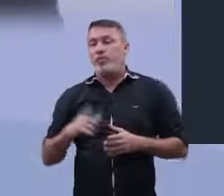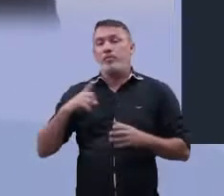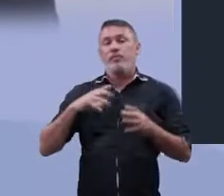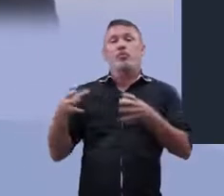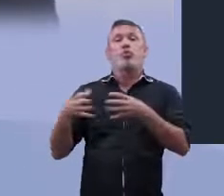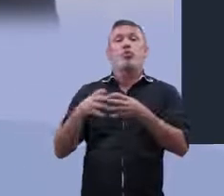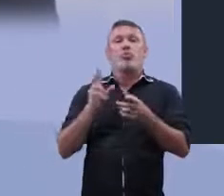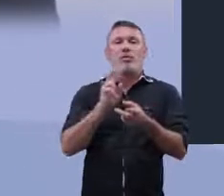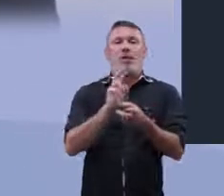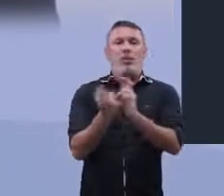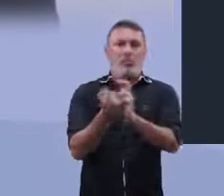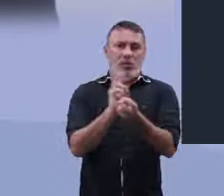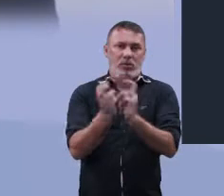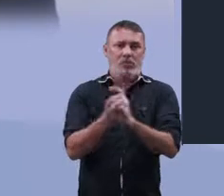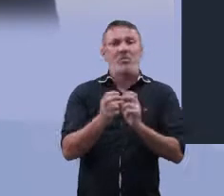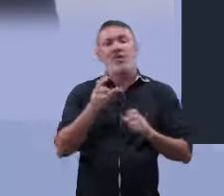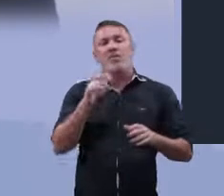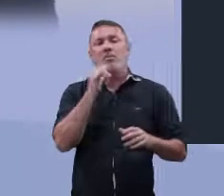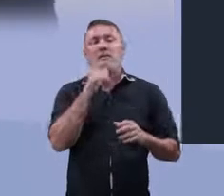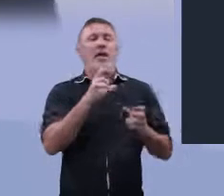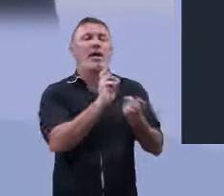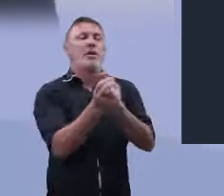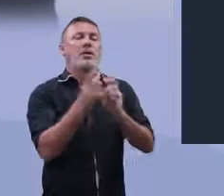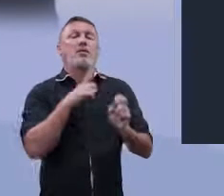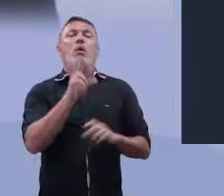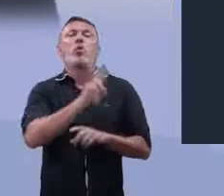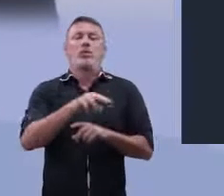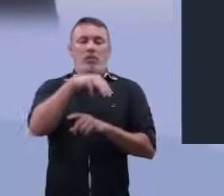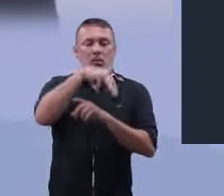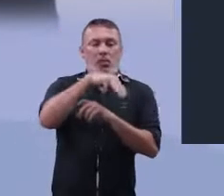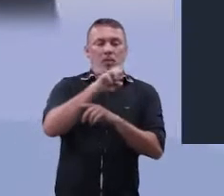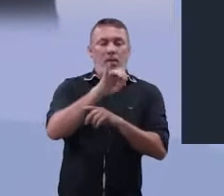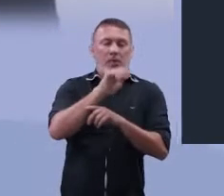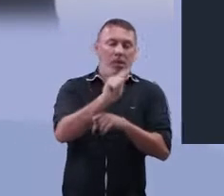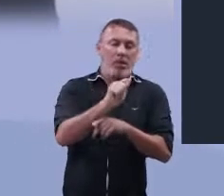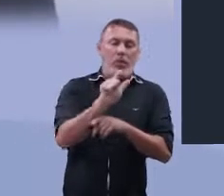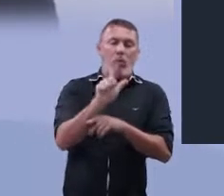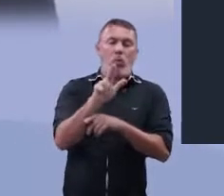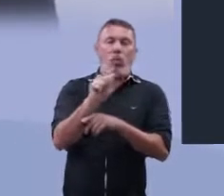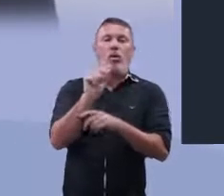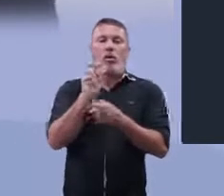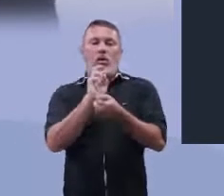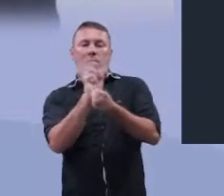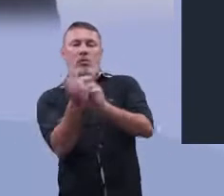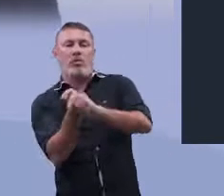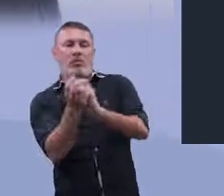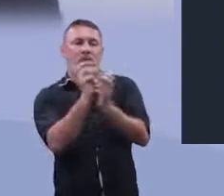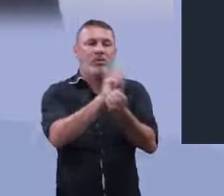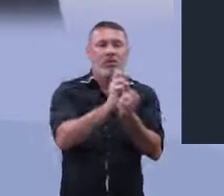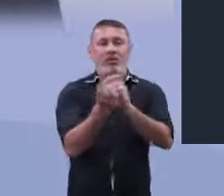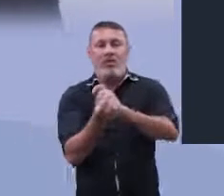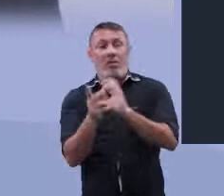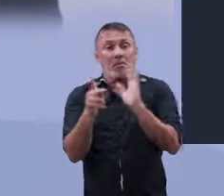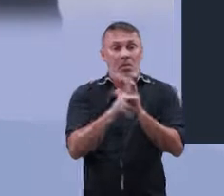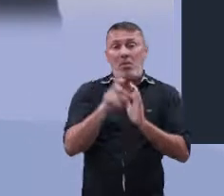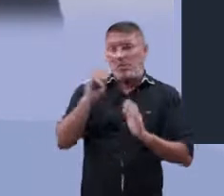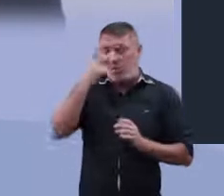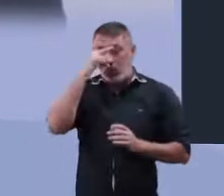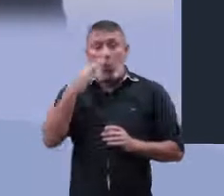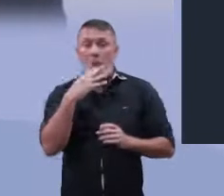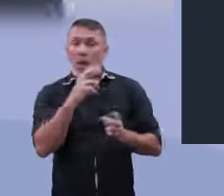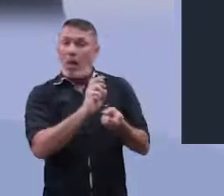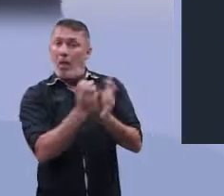de capoeirista pode facilmente falar uma meia-lua, né? Que é um determinado movimento da capoeira. E quem